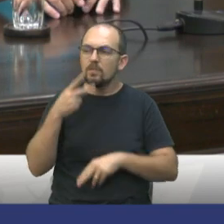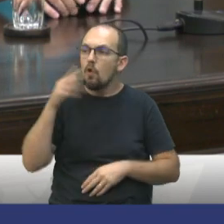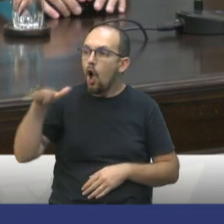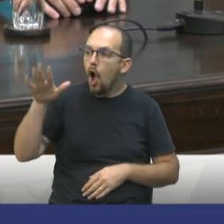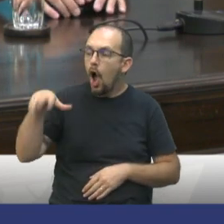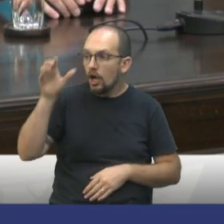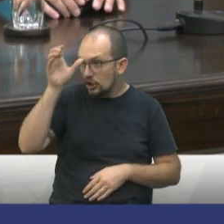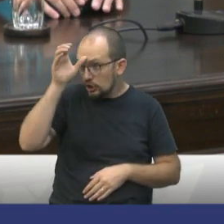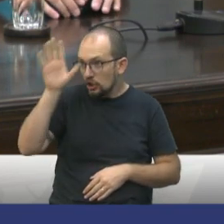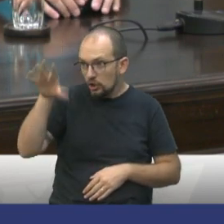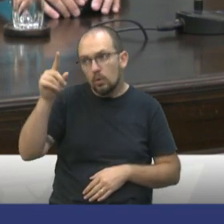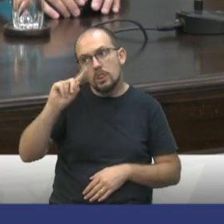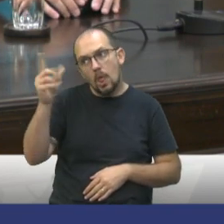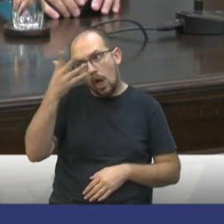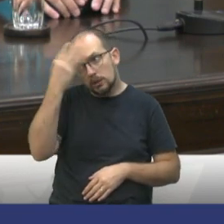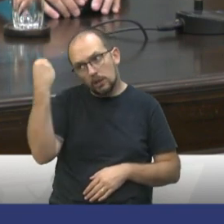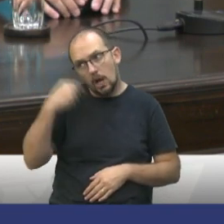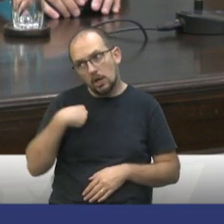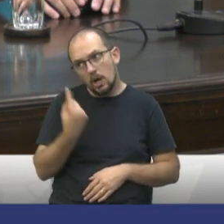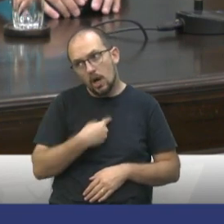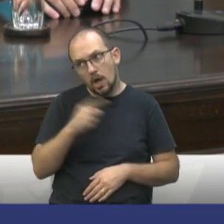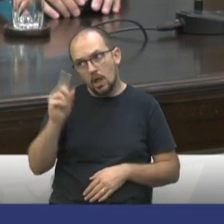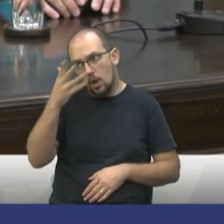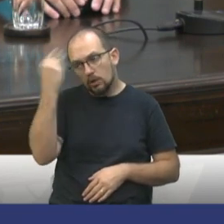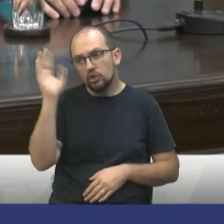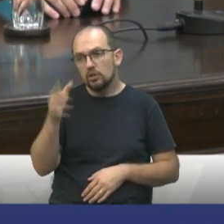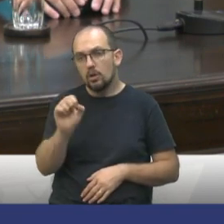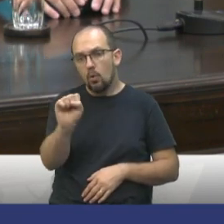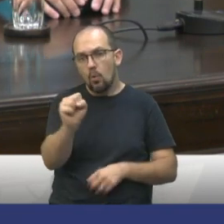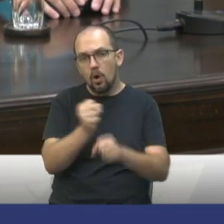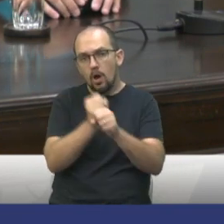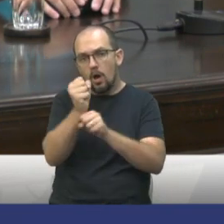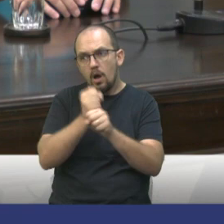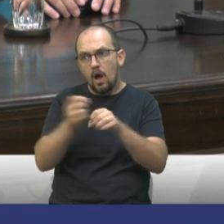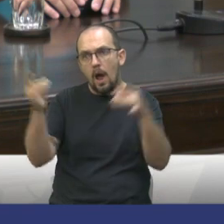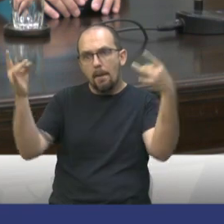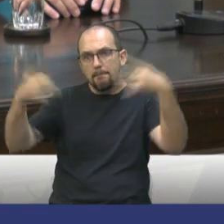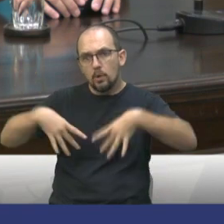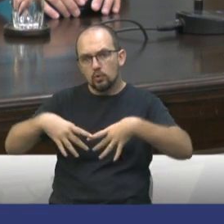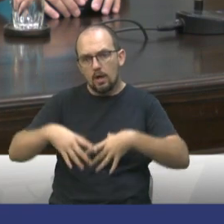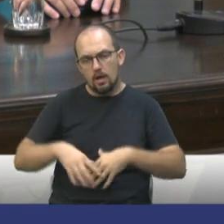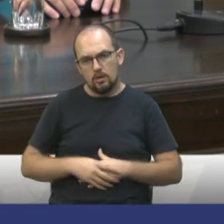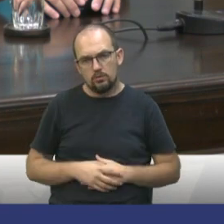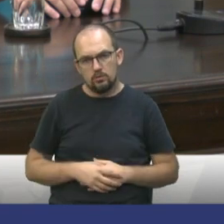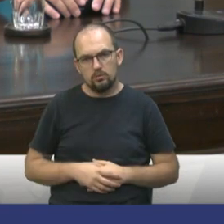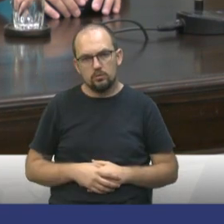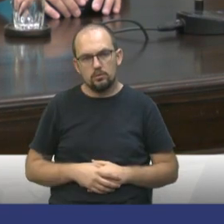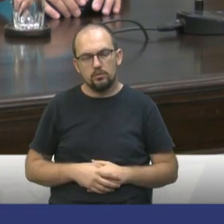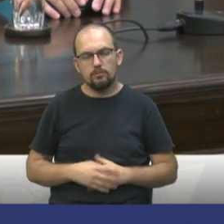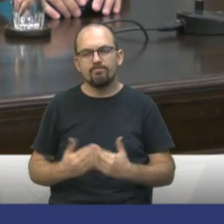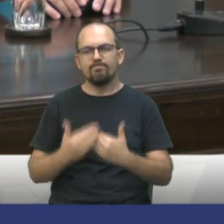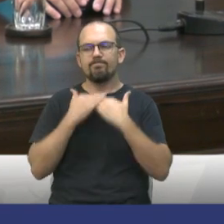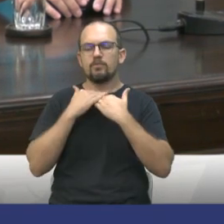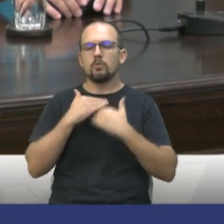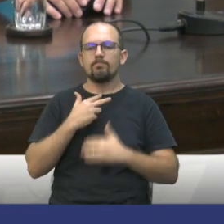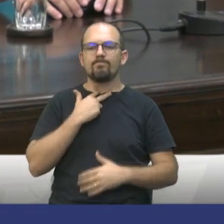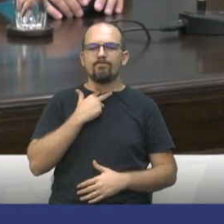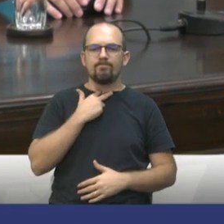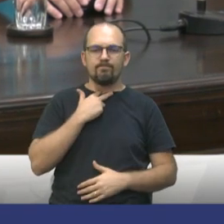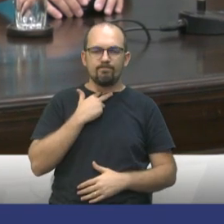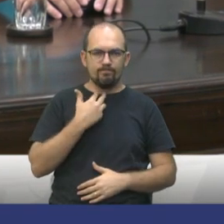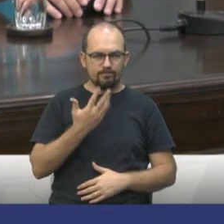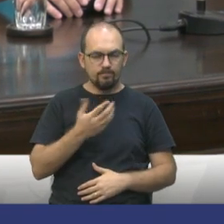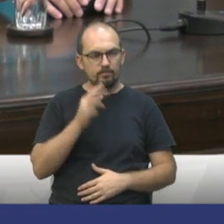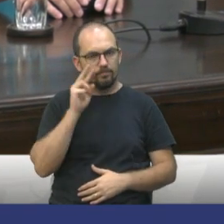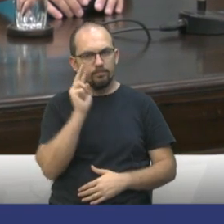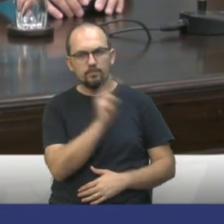não esqueçam da gente aqui, porque estamos aqui há 8 anos abandonados. E ver esse trabalho aqui da